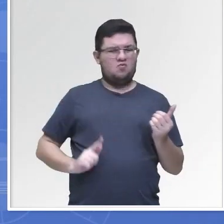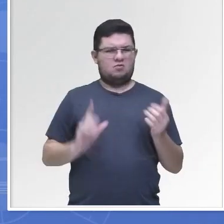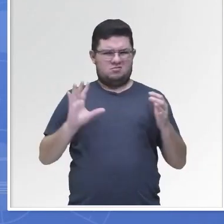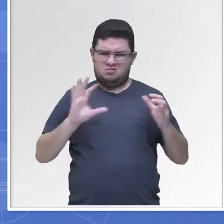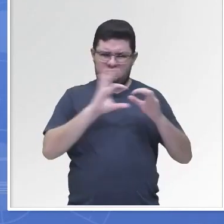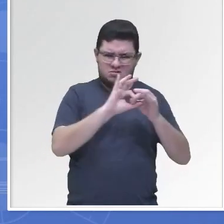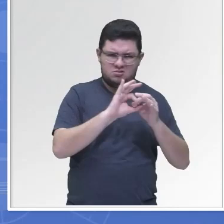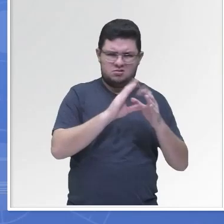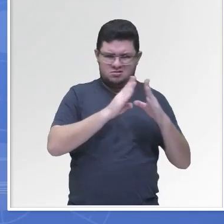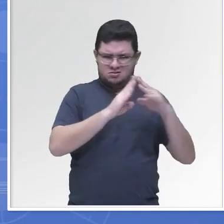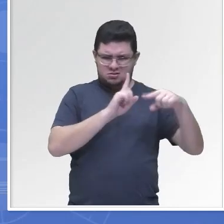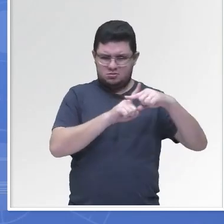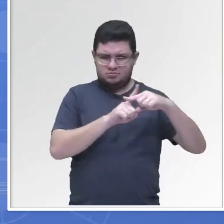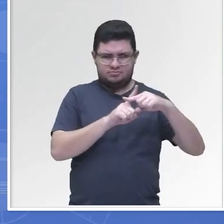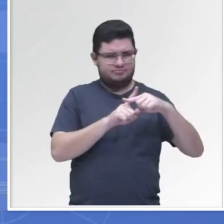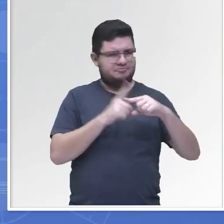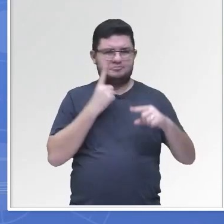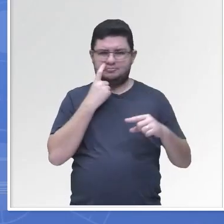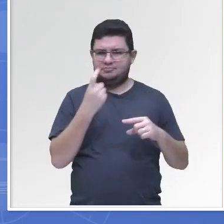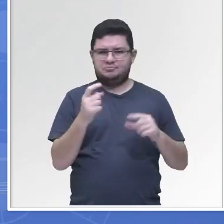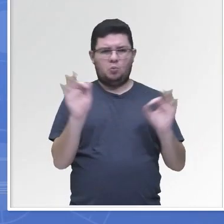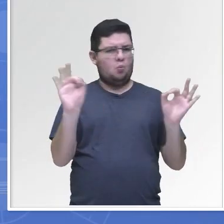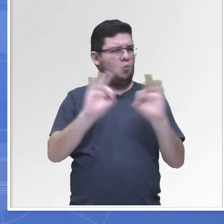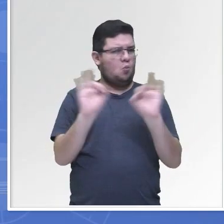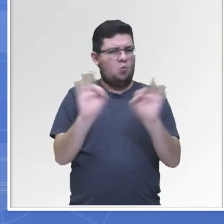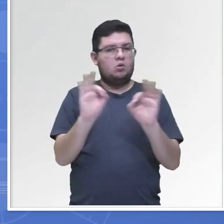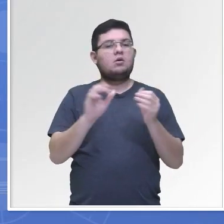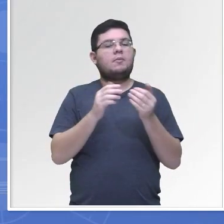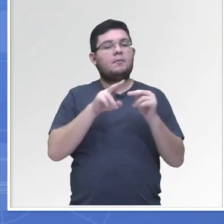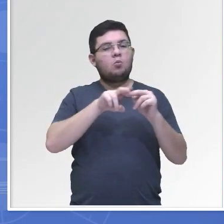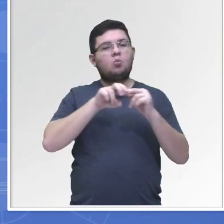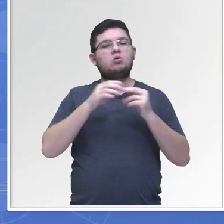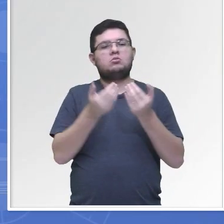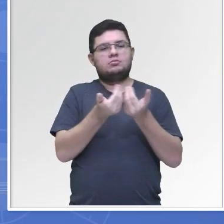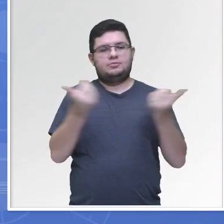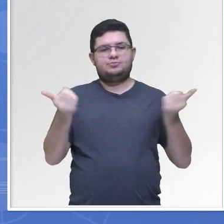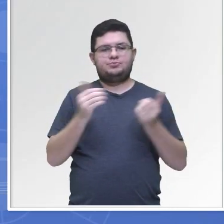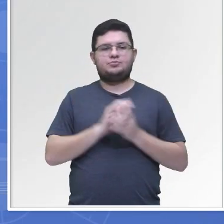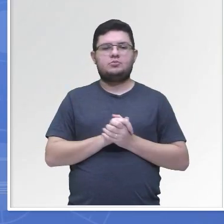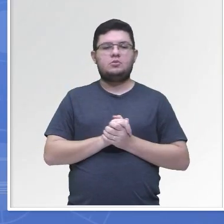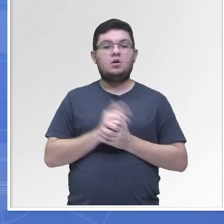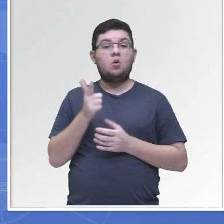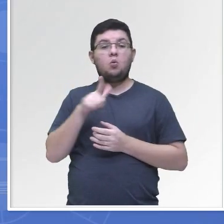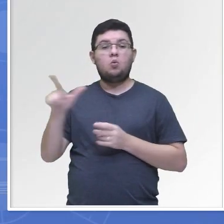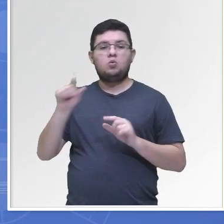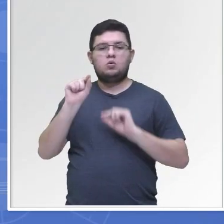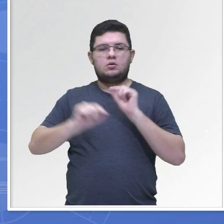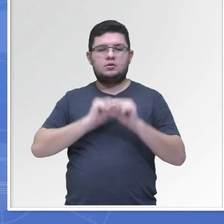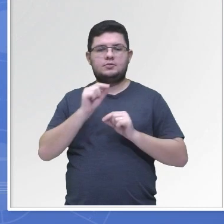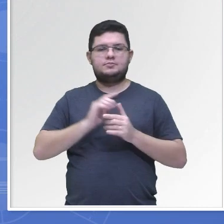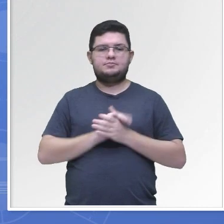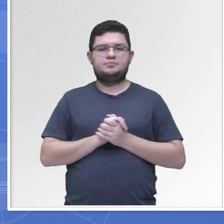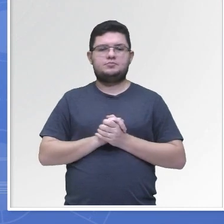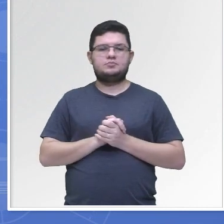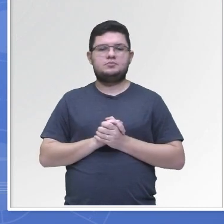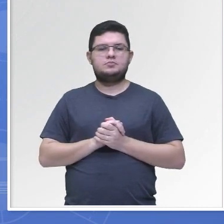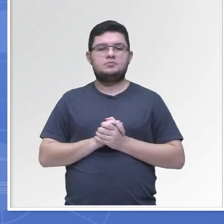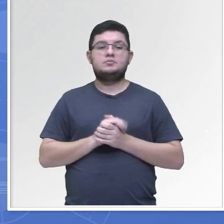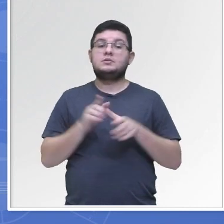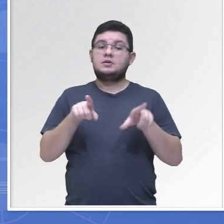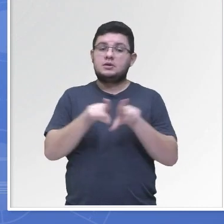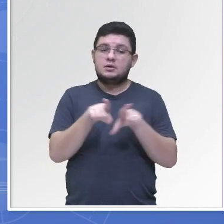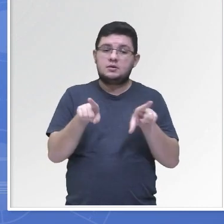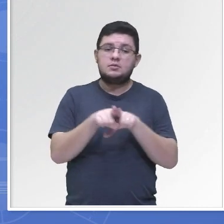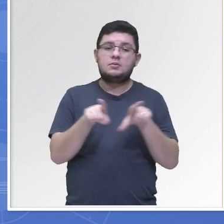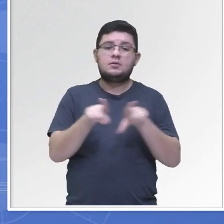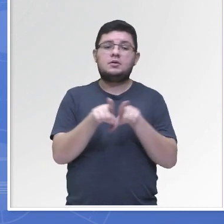a influência religiosa, tá bom? Outro ponto, a grande naturalização. Oferta de cidadania a todos